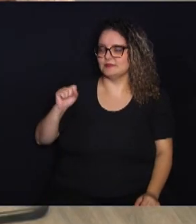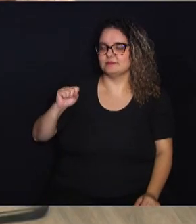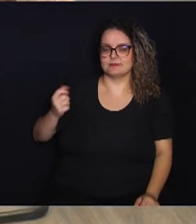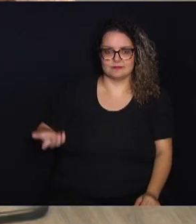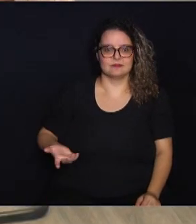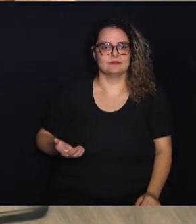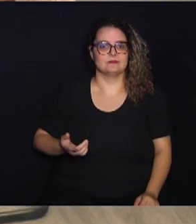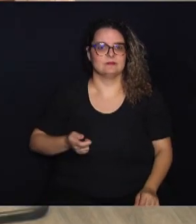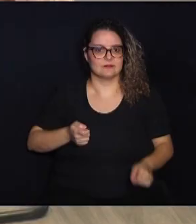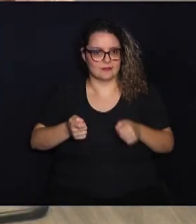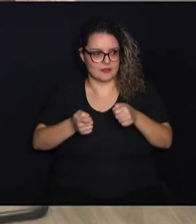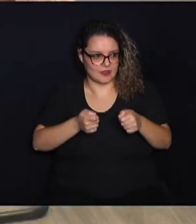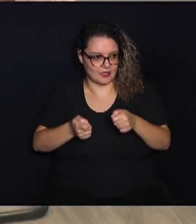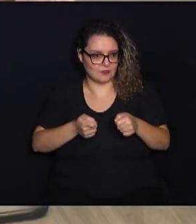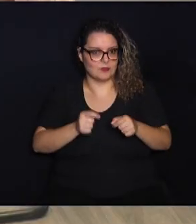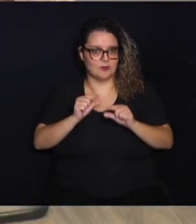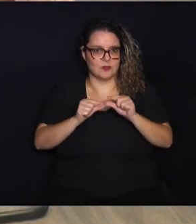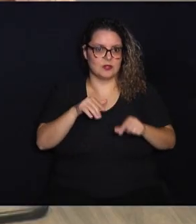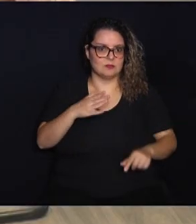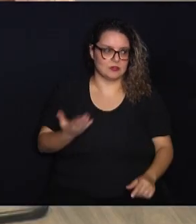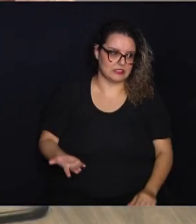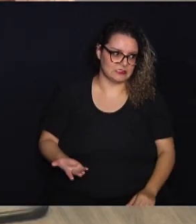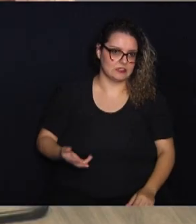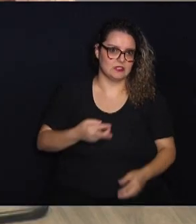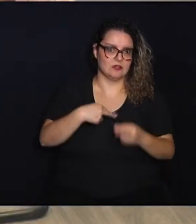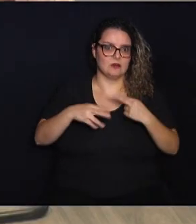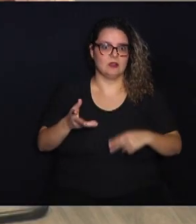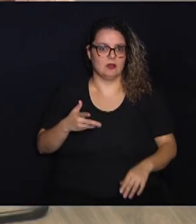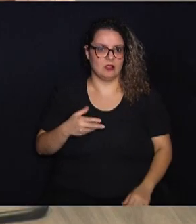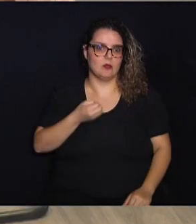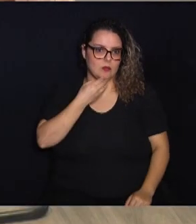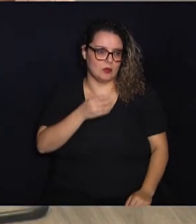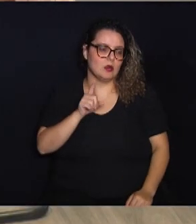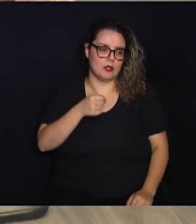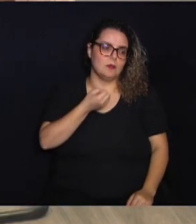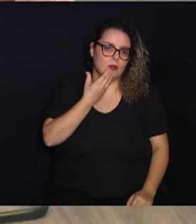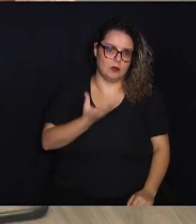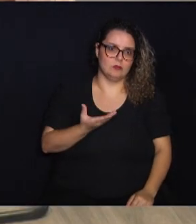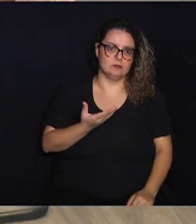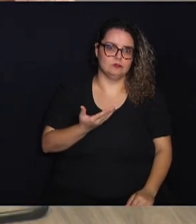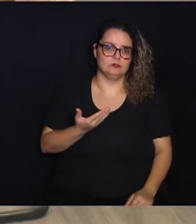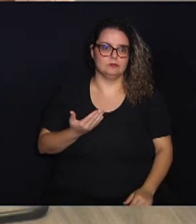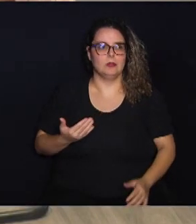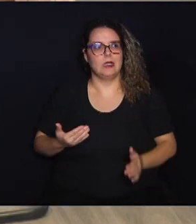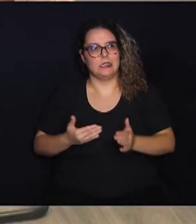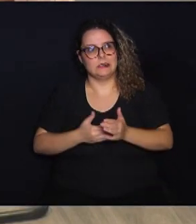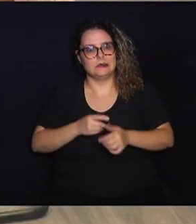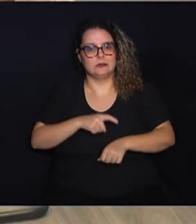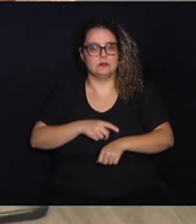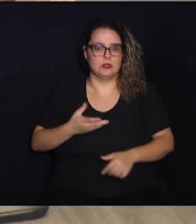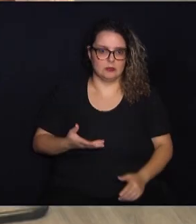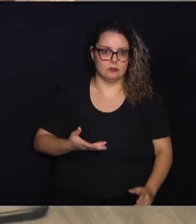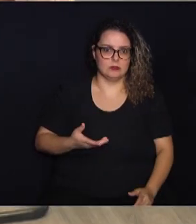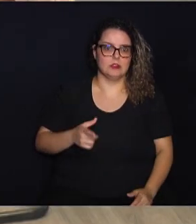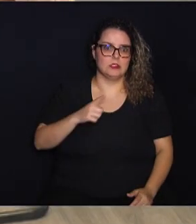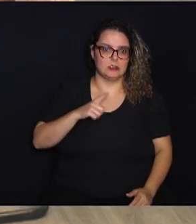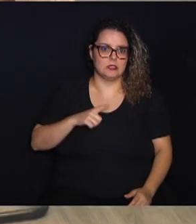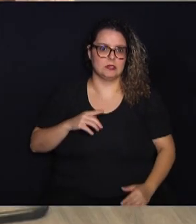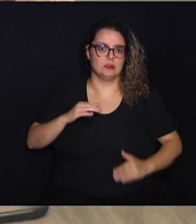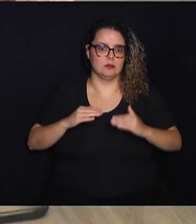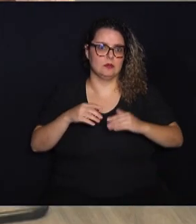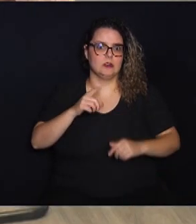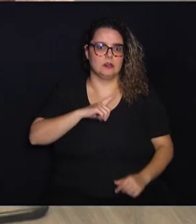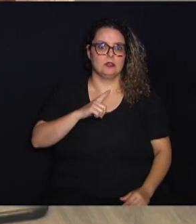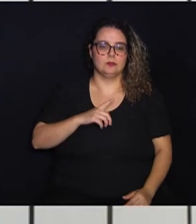precisa medir um pouquinho mais essa questão da velocidade. É bom, mas até um certo tempo, como você disse, tem que ter um certo equilíbrio,